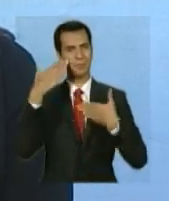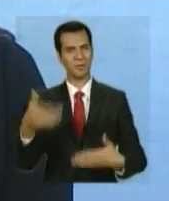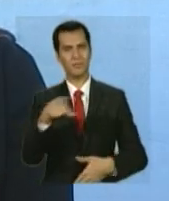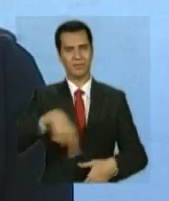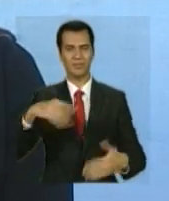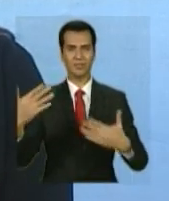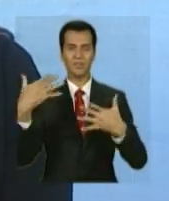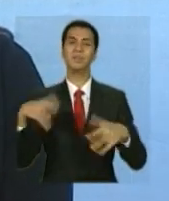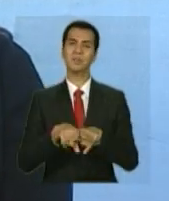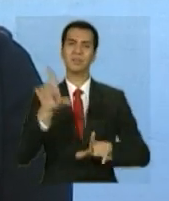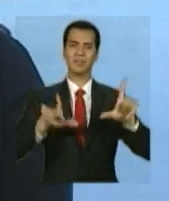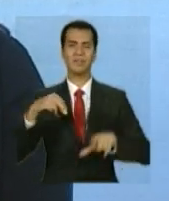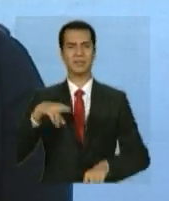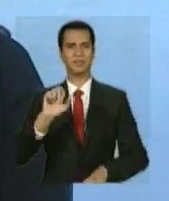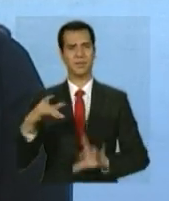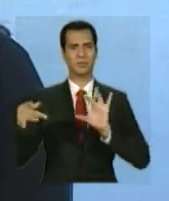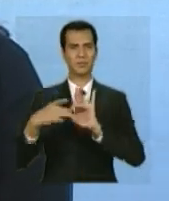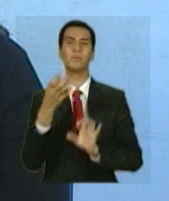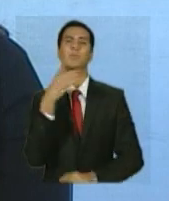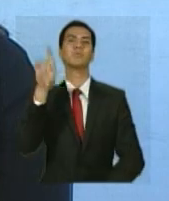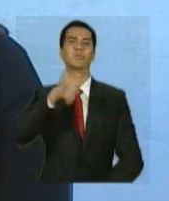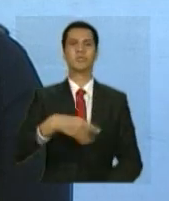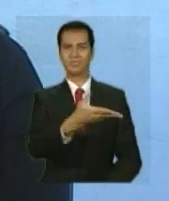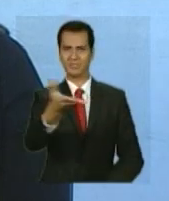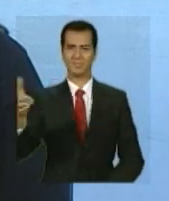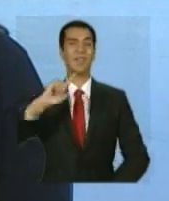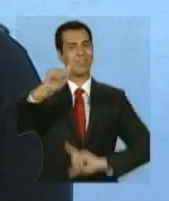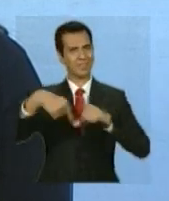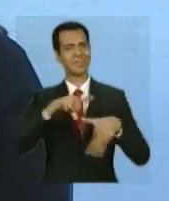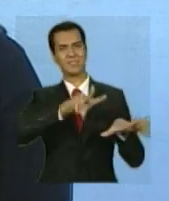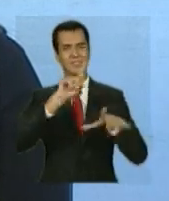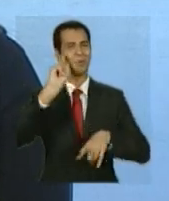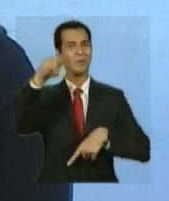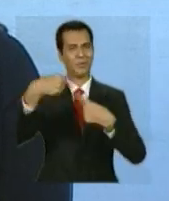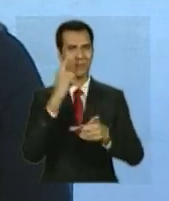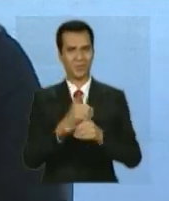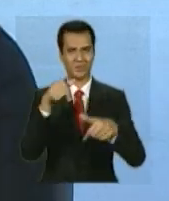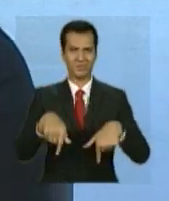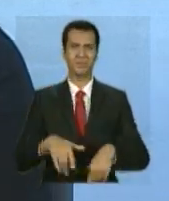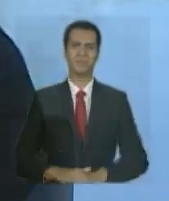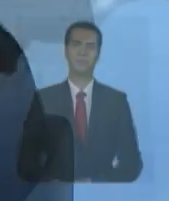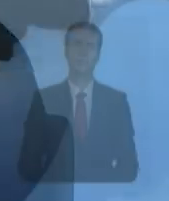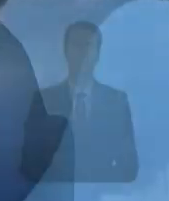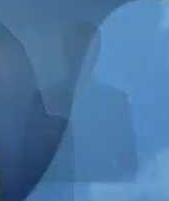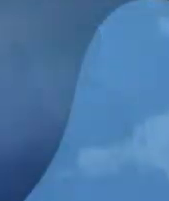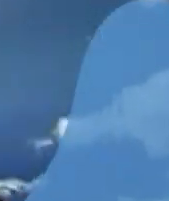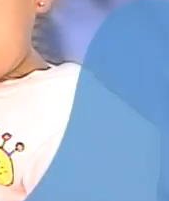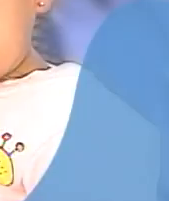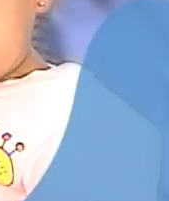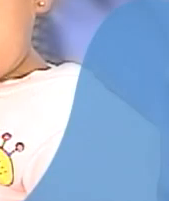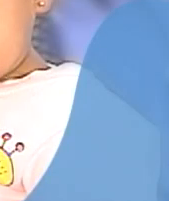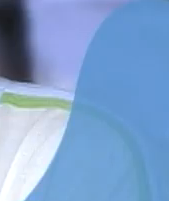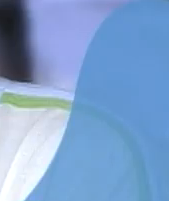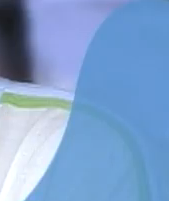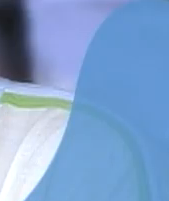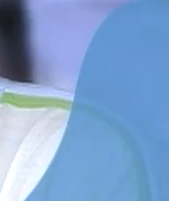a NBR pela parceria. Um bom dia para você e até a próxima teleconferência.